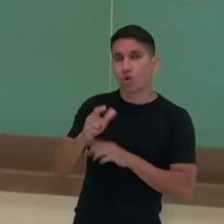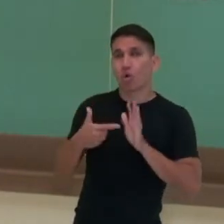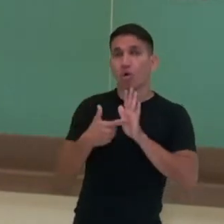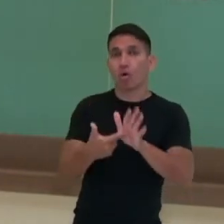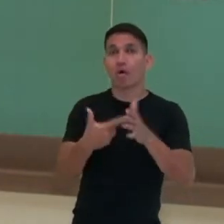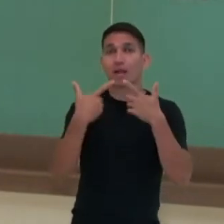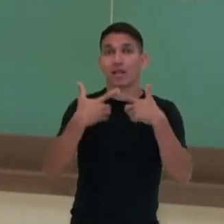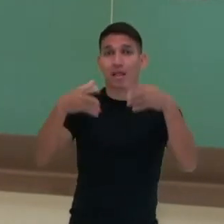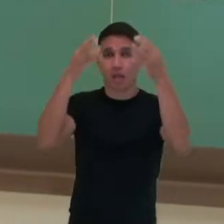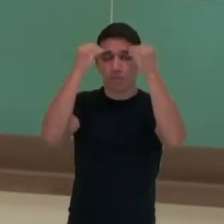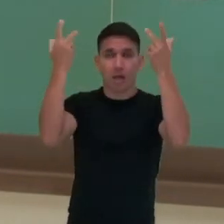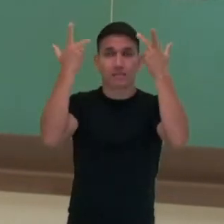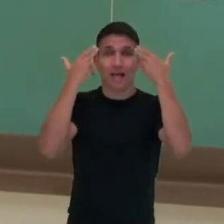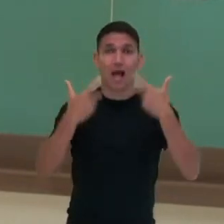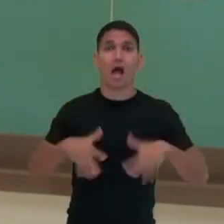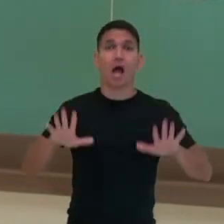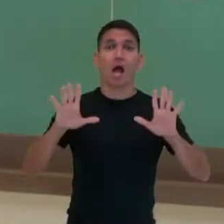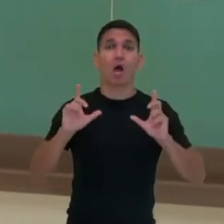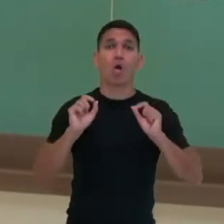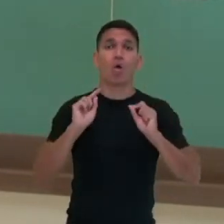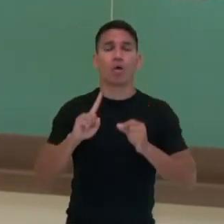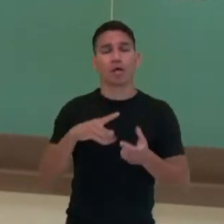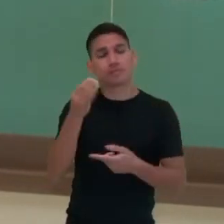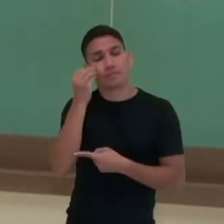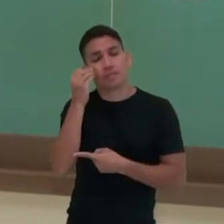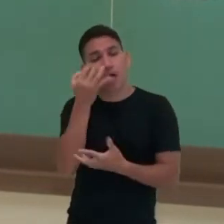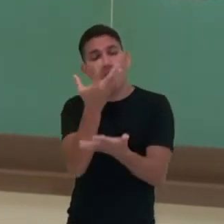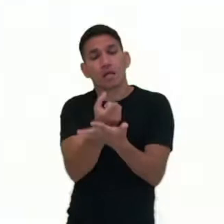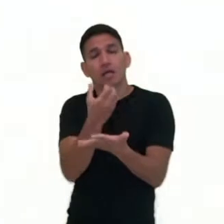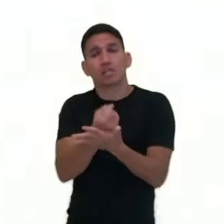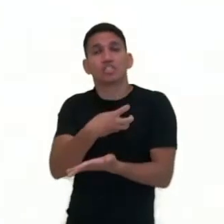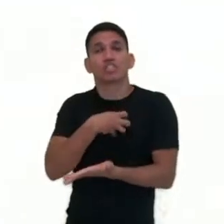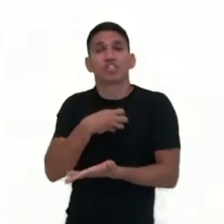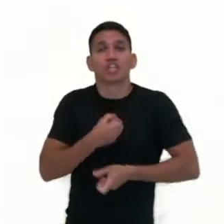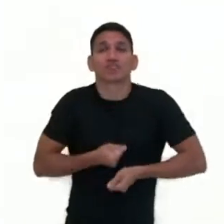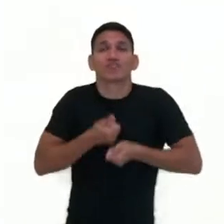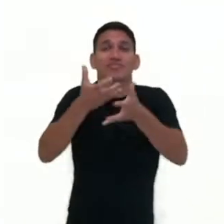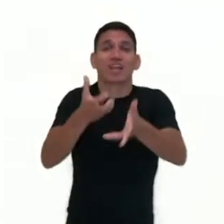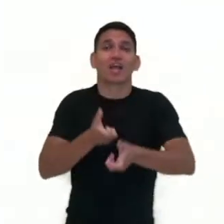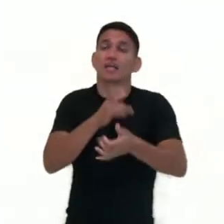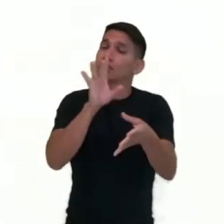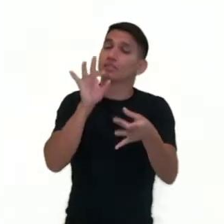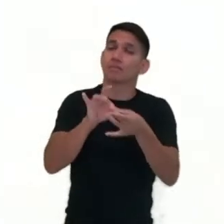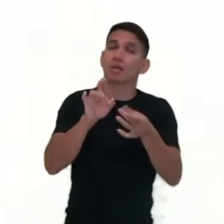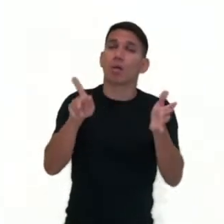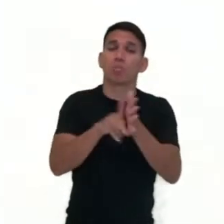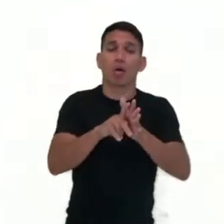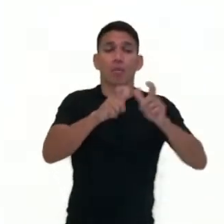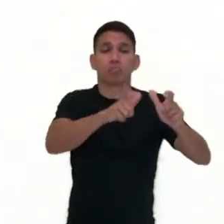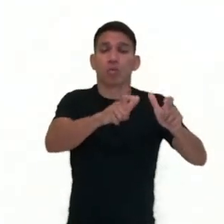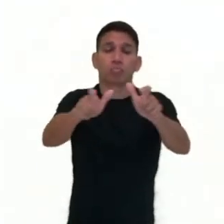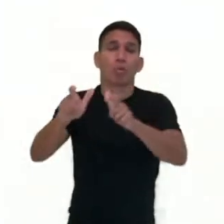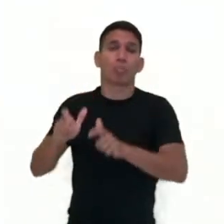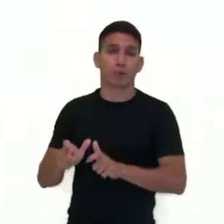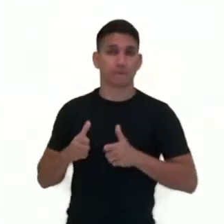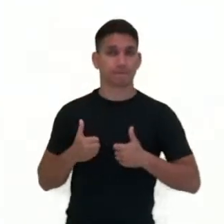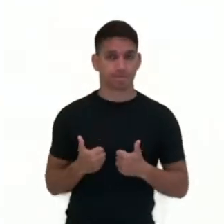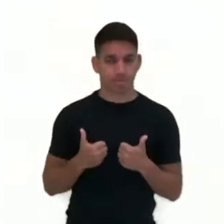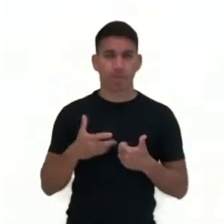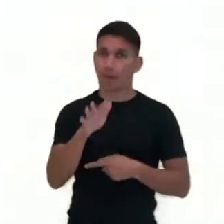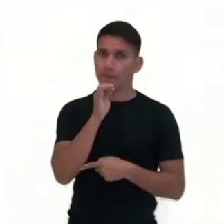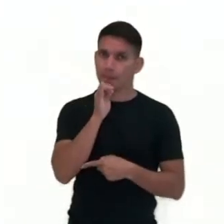linguagem espontânea e buscam registrar então o jeito de falar típico de uma determinada região. Então,